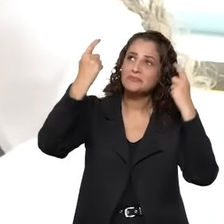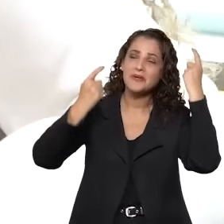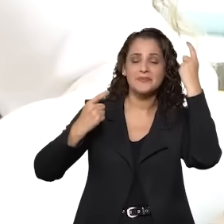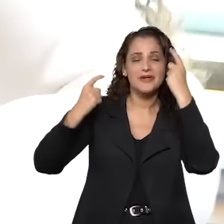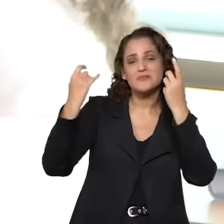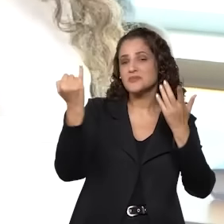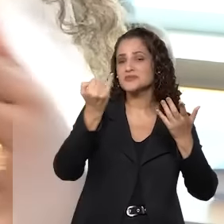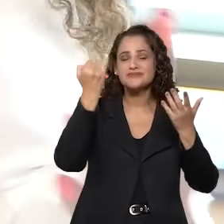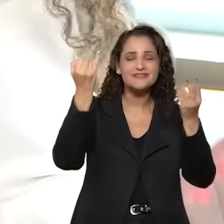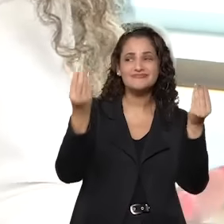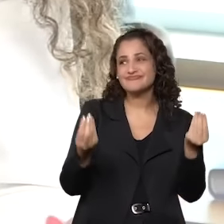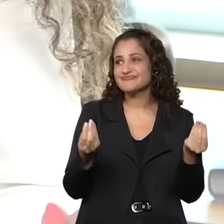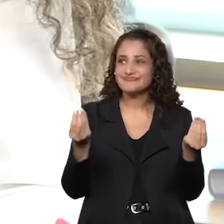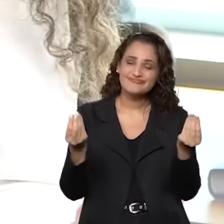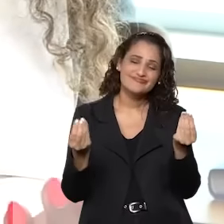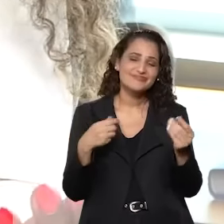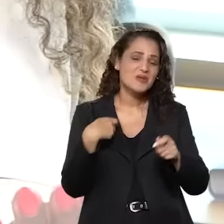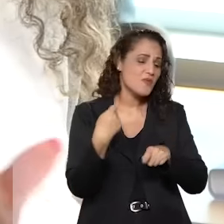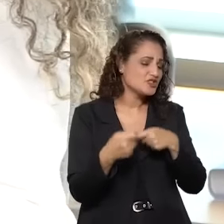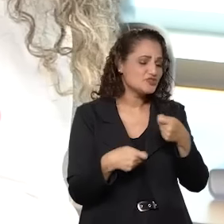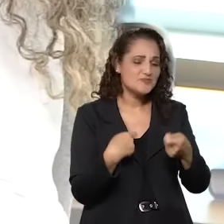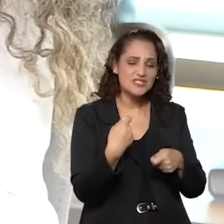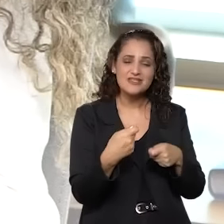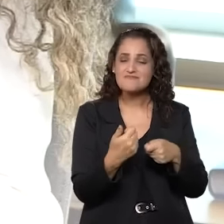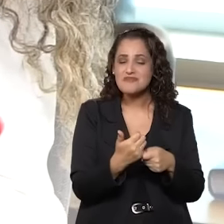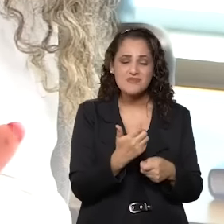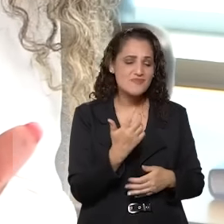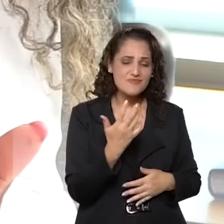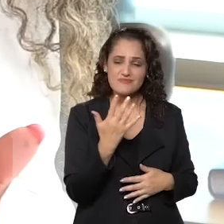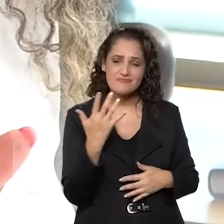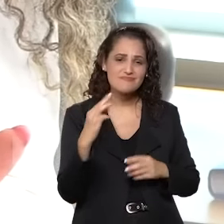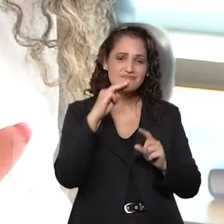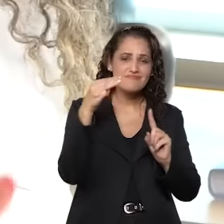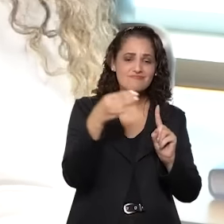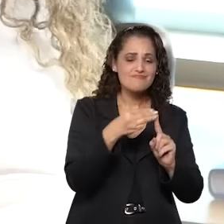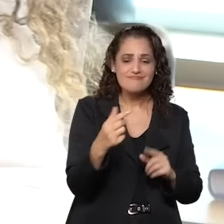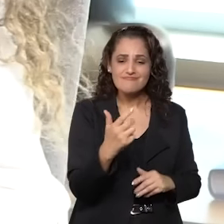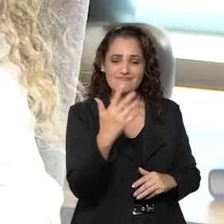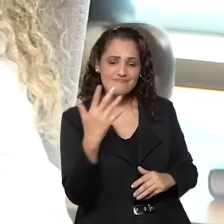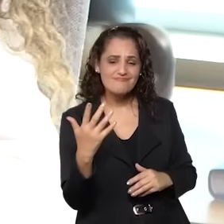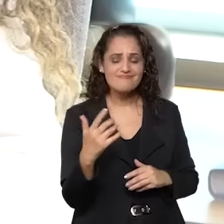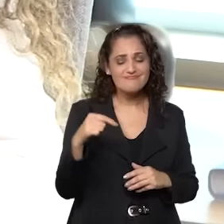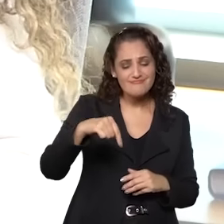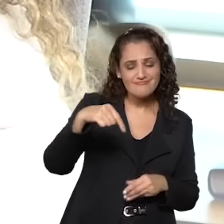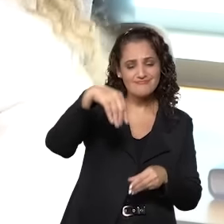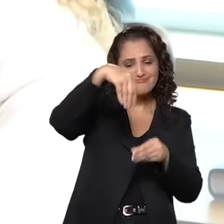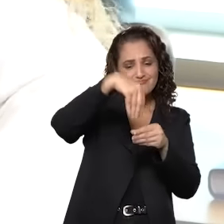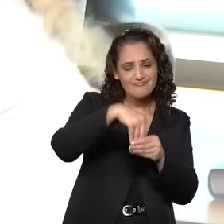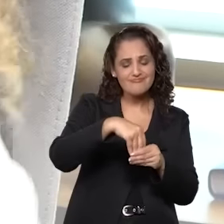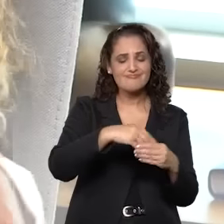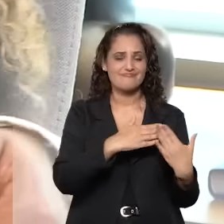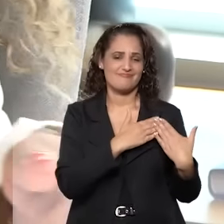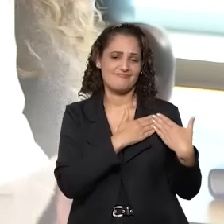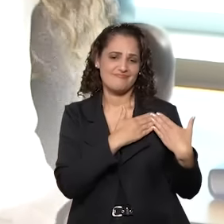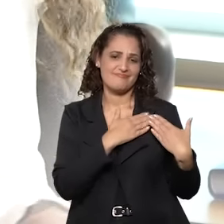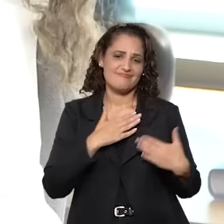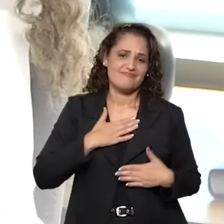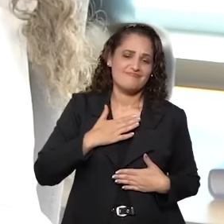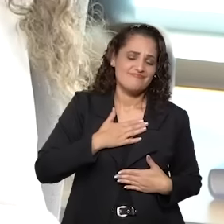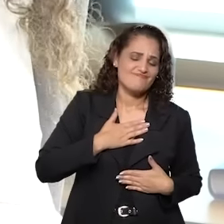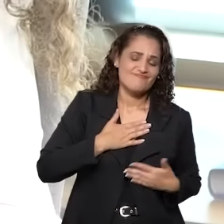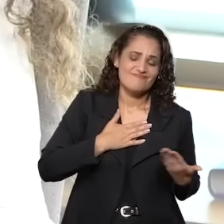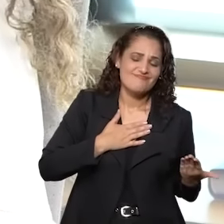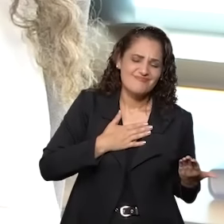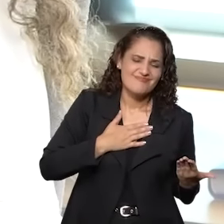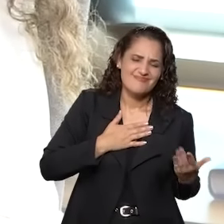tenho metas de milhões aqui dentro da minha responsabilidade na empresa e ainda tenho que ficar me preocupando porque eu não posso falar isso não posso falar